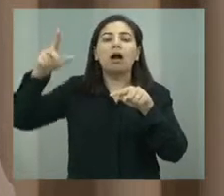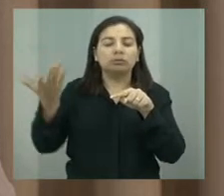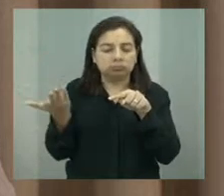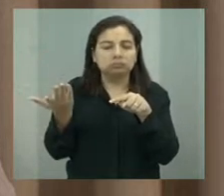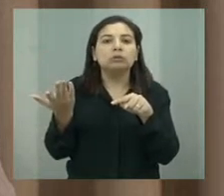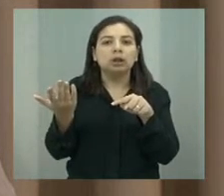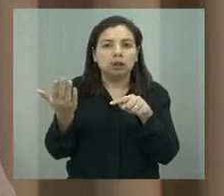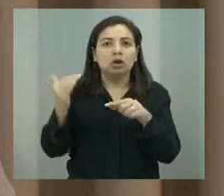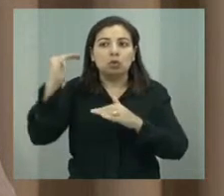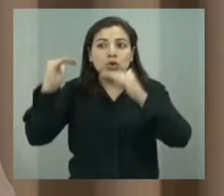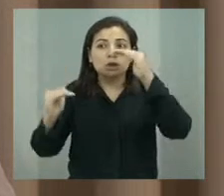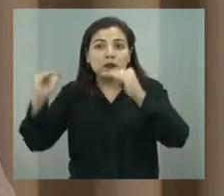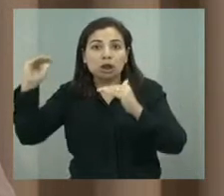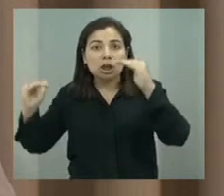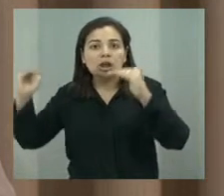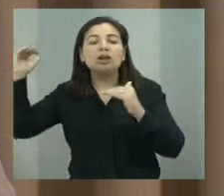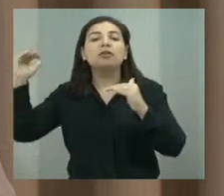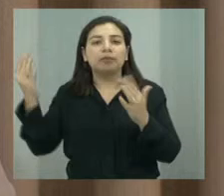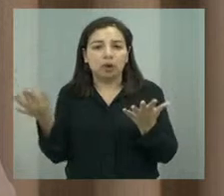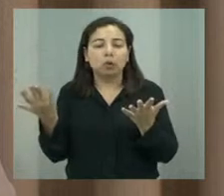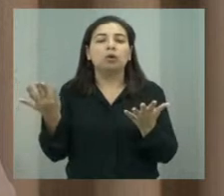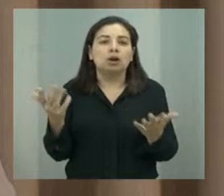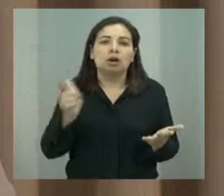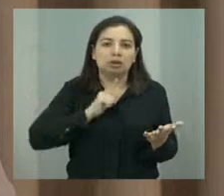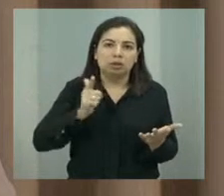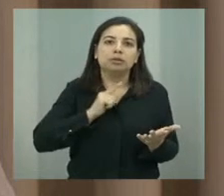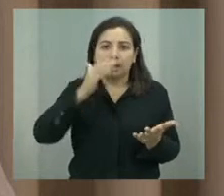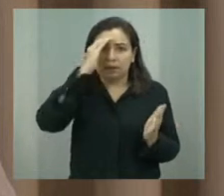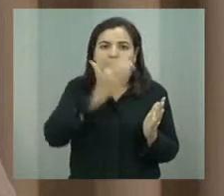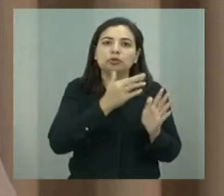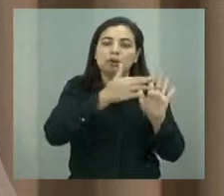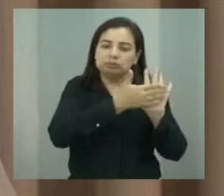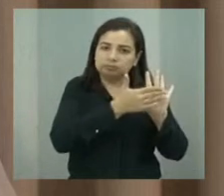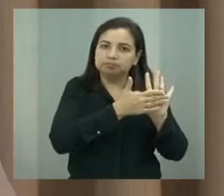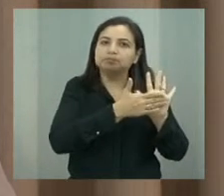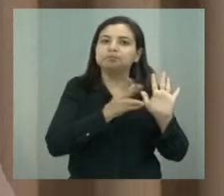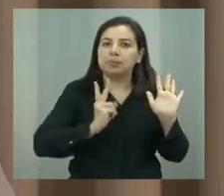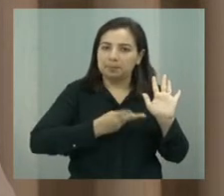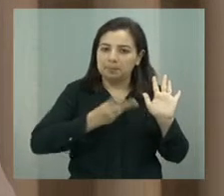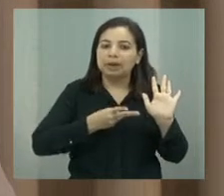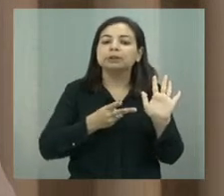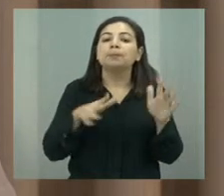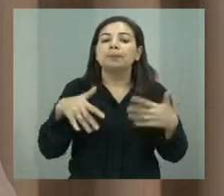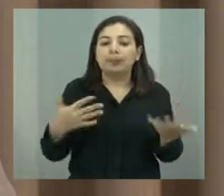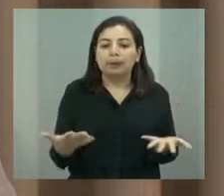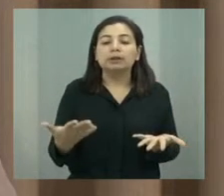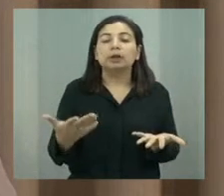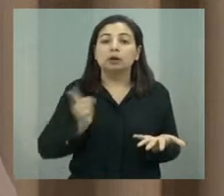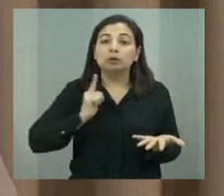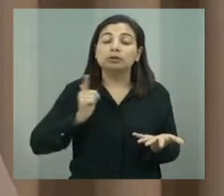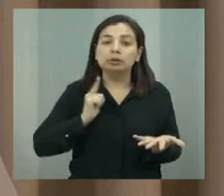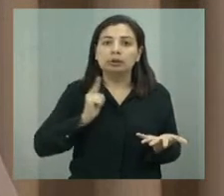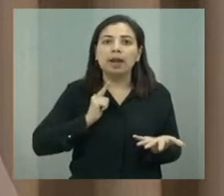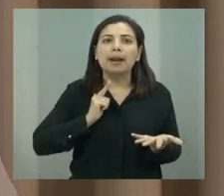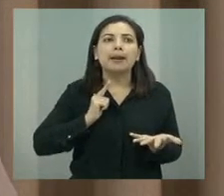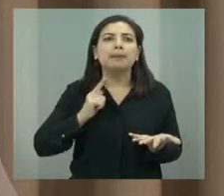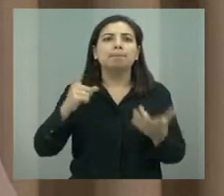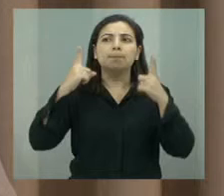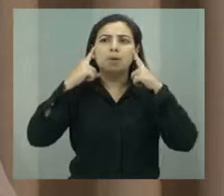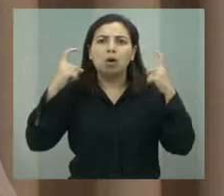hoje, aqui dentro do município de Fortaleza, poluição sonora, que é considerado, né, é